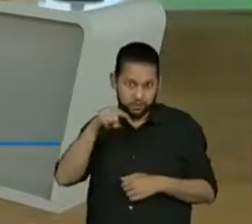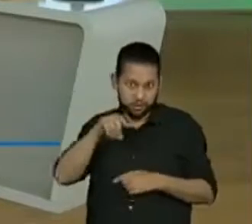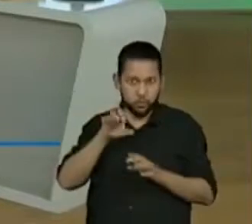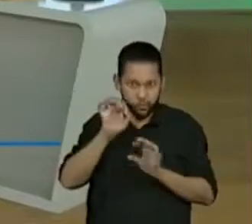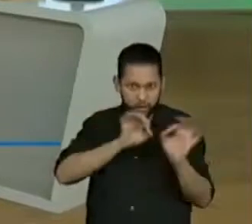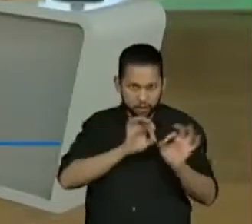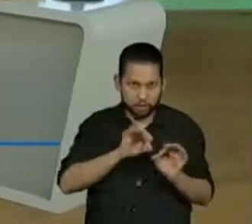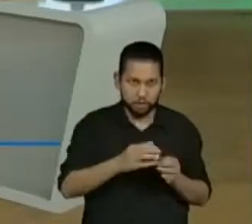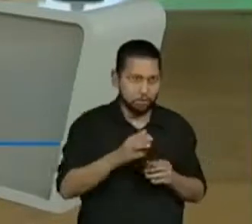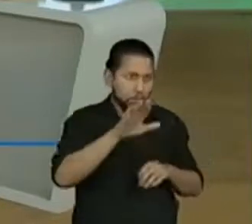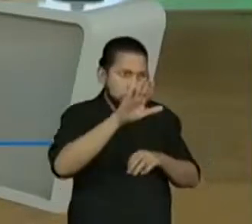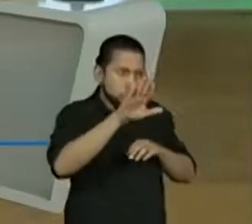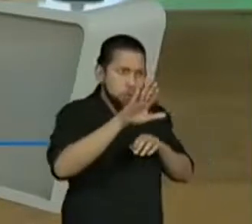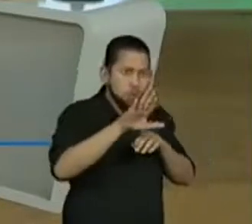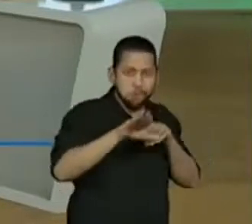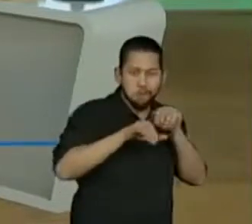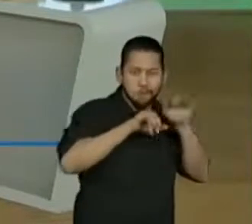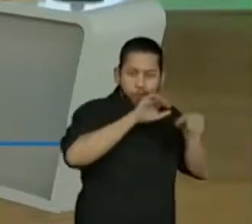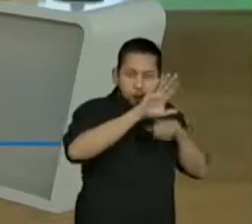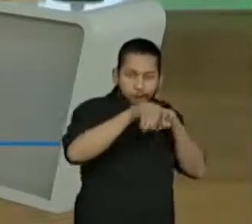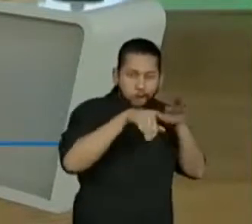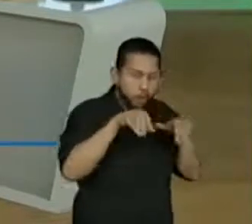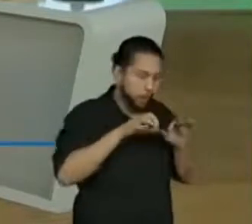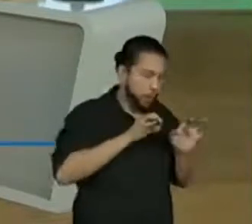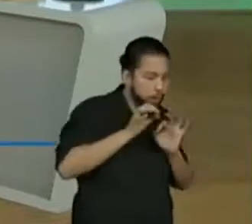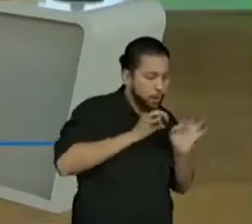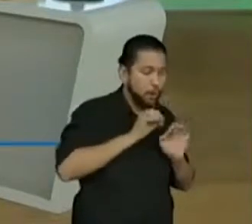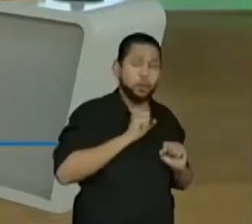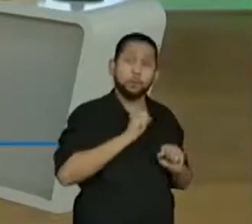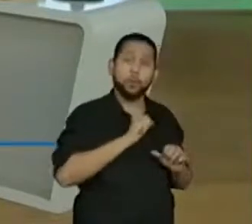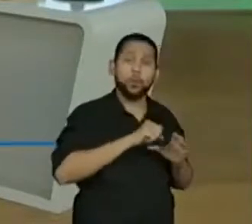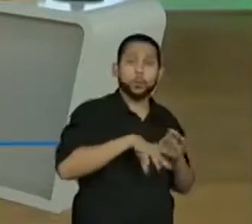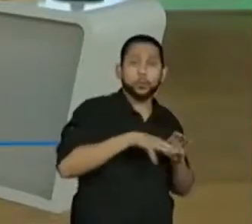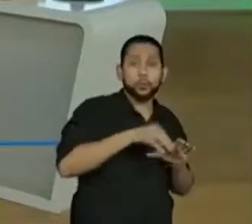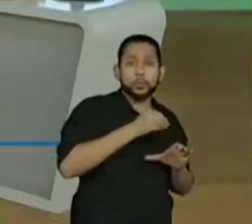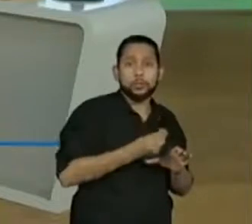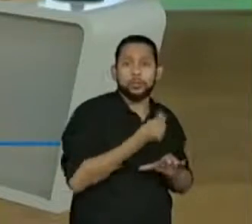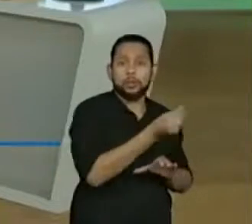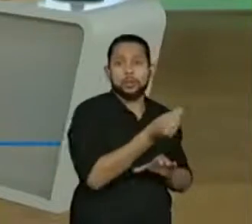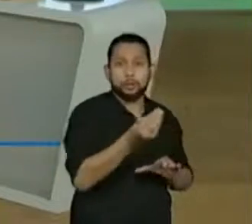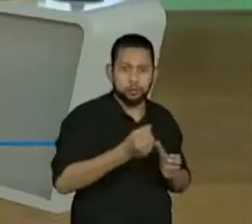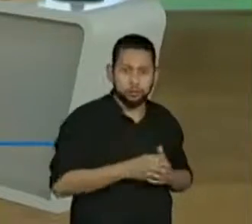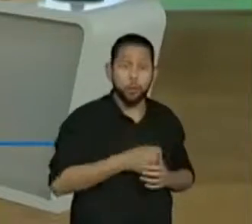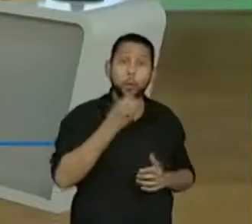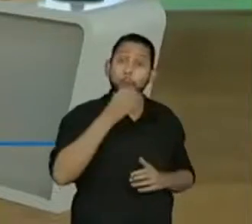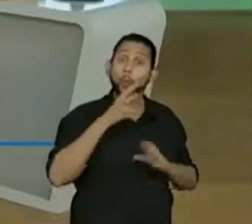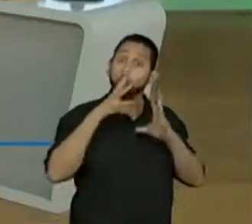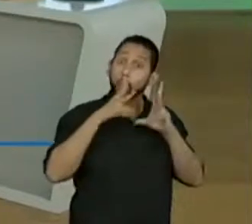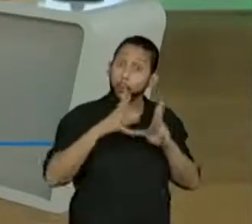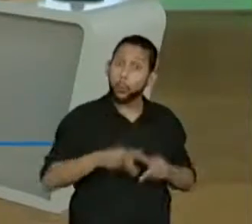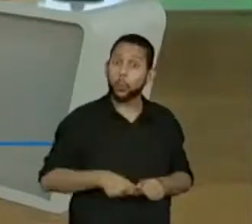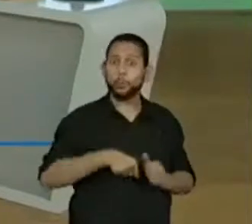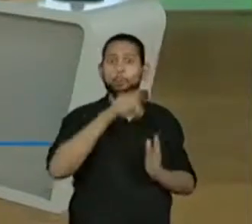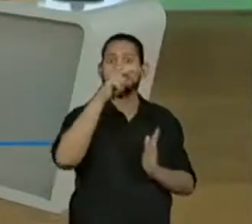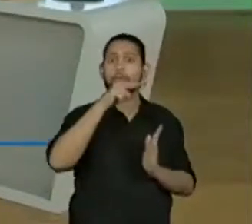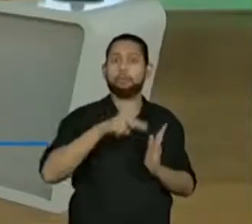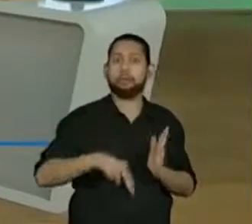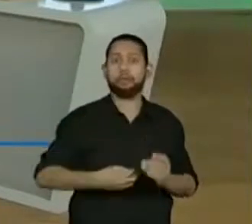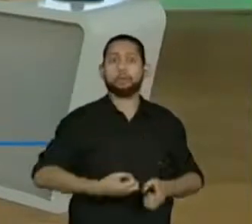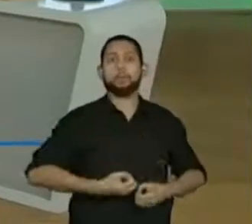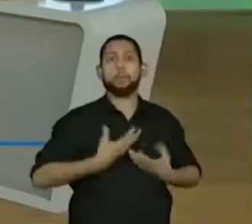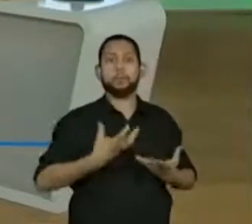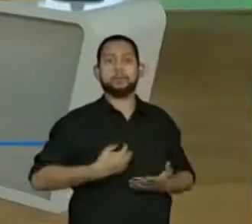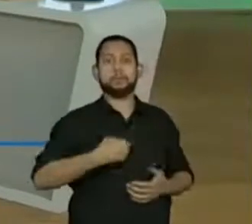aí vocês sentam juntos vocês já podem ser por sorteio O legal é que todos Leiam os